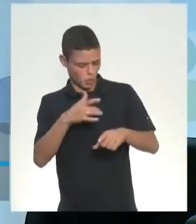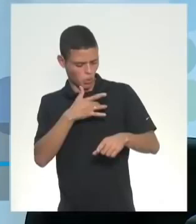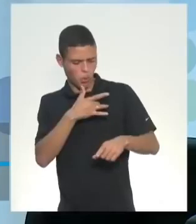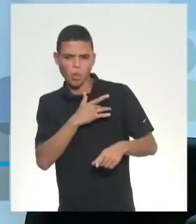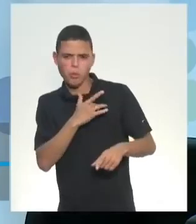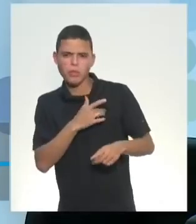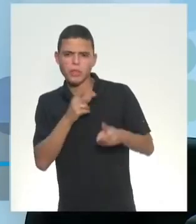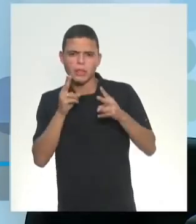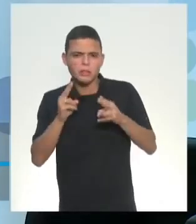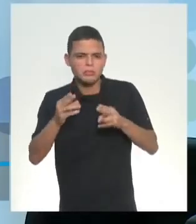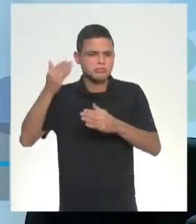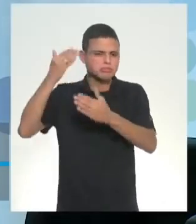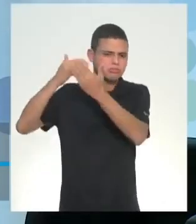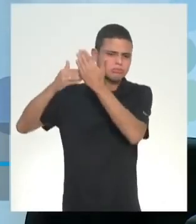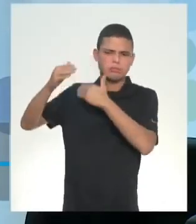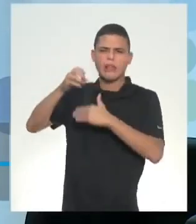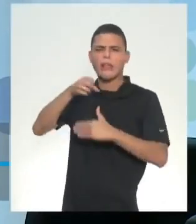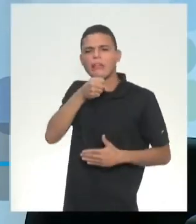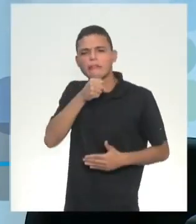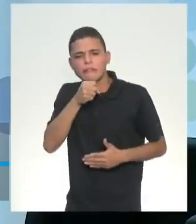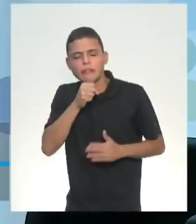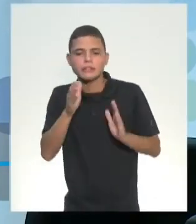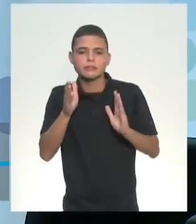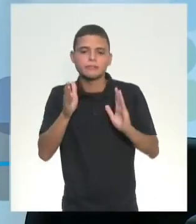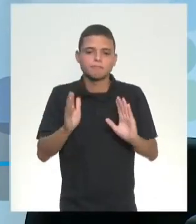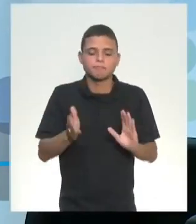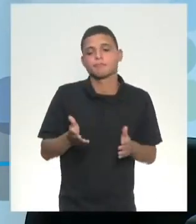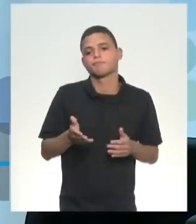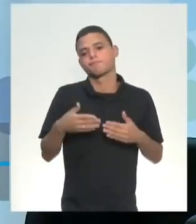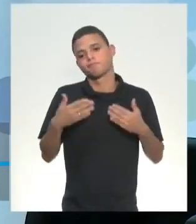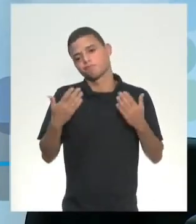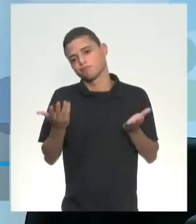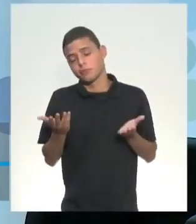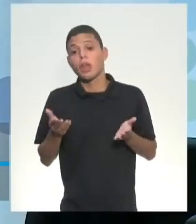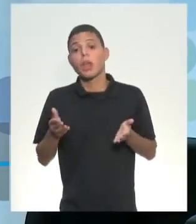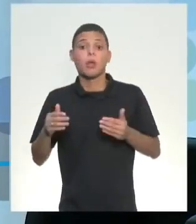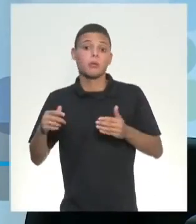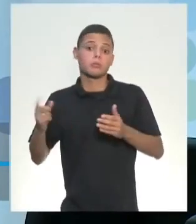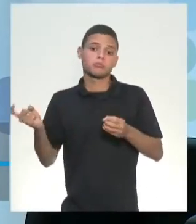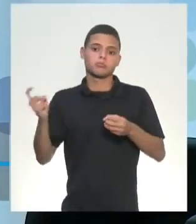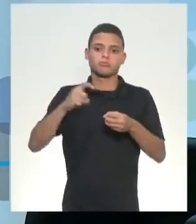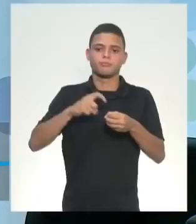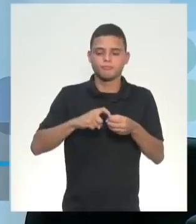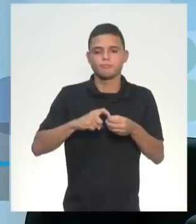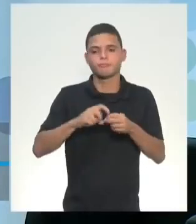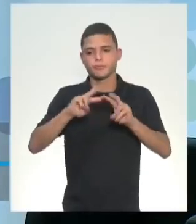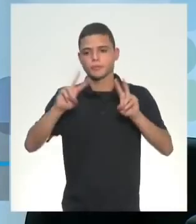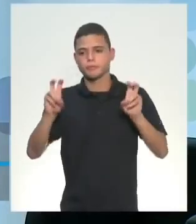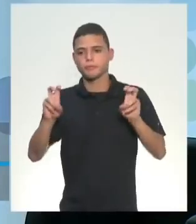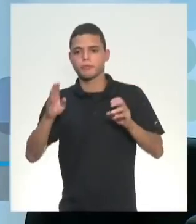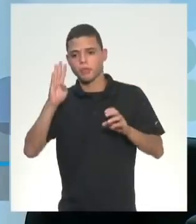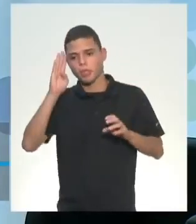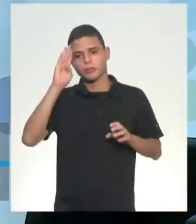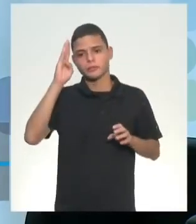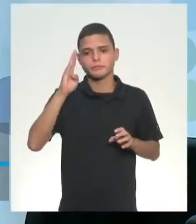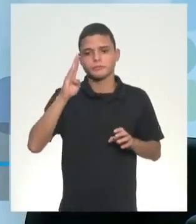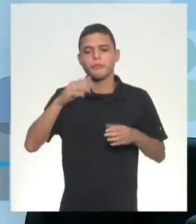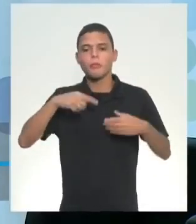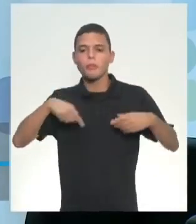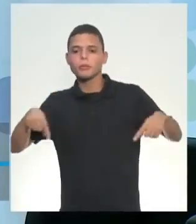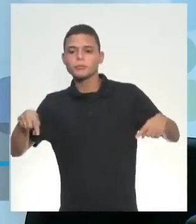realismo. Então vamos voltar. Nós, seres humanos, vamos cansando, né? Então, daquela coisa bela, a gente traz